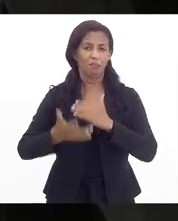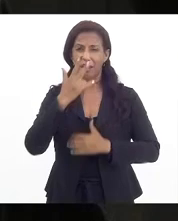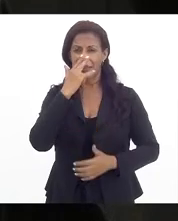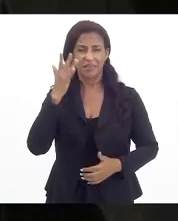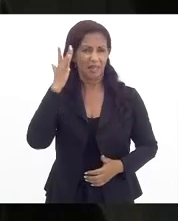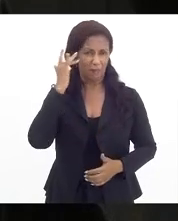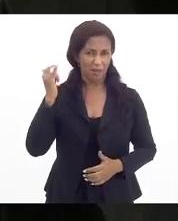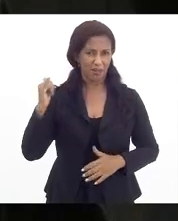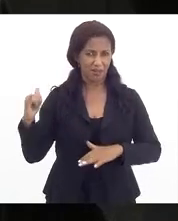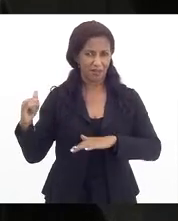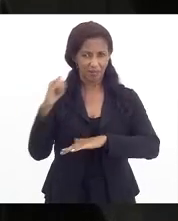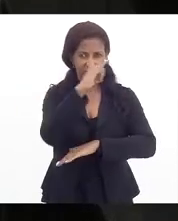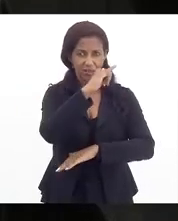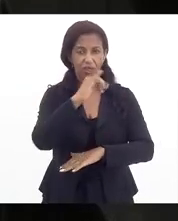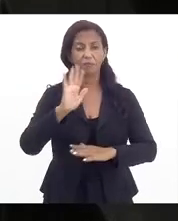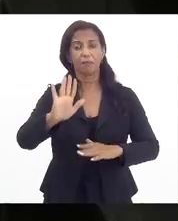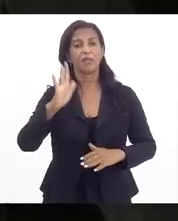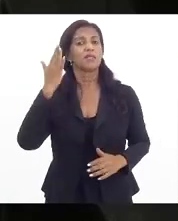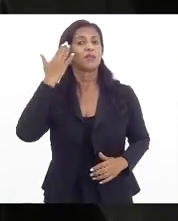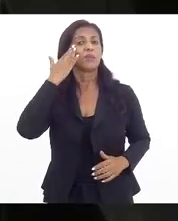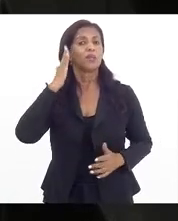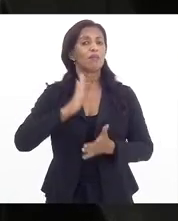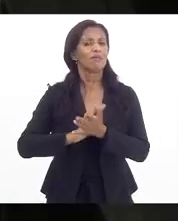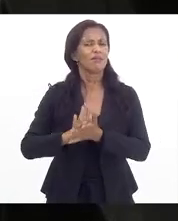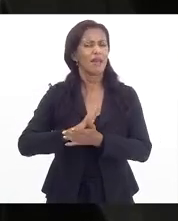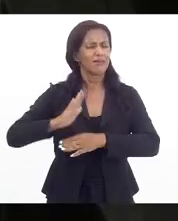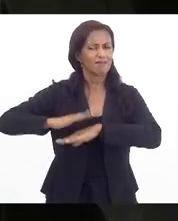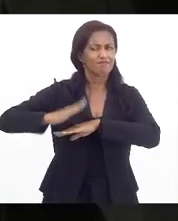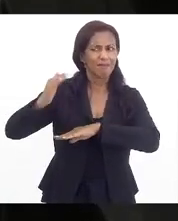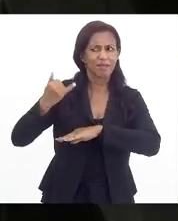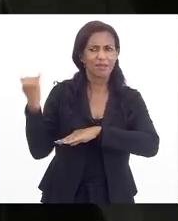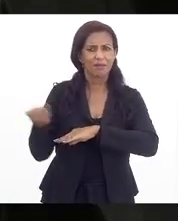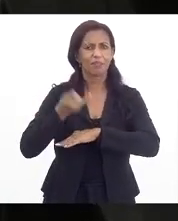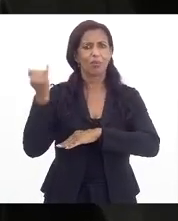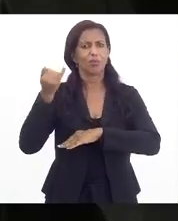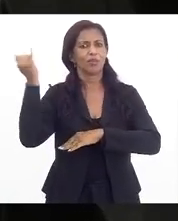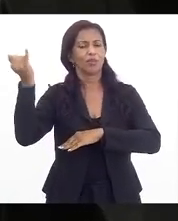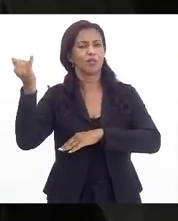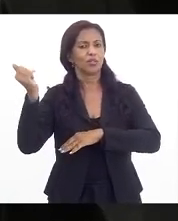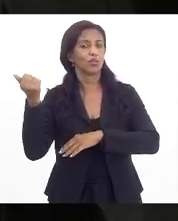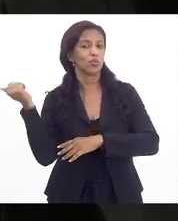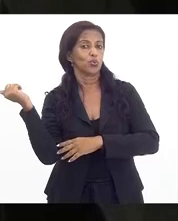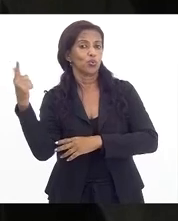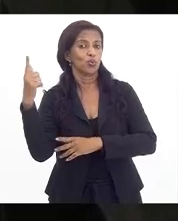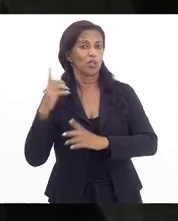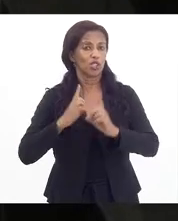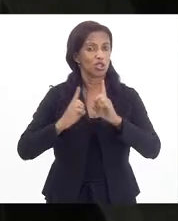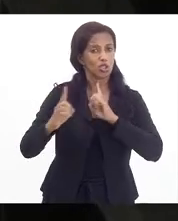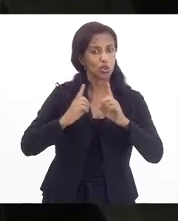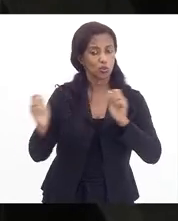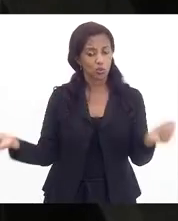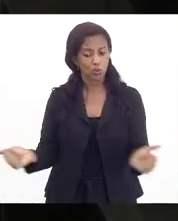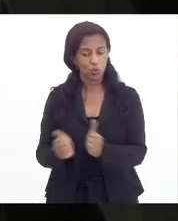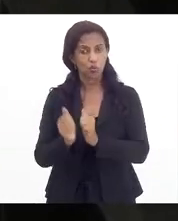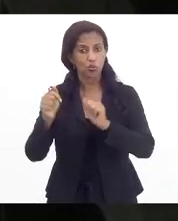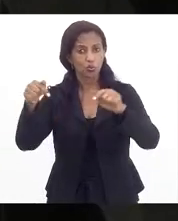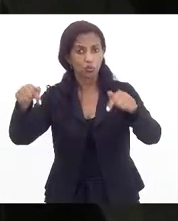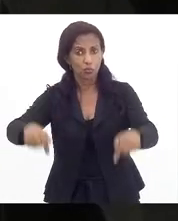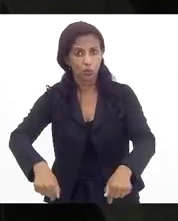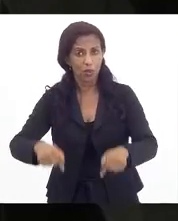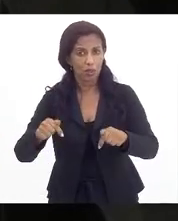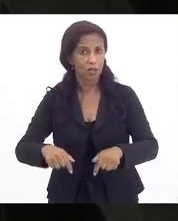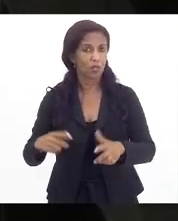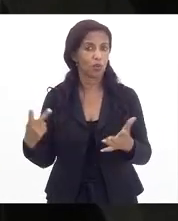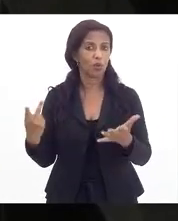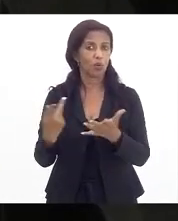parece que amanhã mas eu entendo que não há nada mais importante na agenda do governador do que discutir com os servidores a situação de Serviço